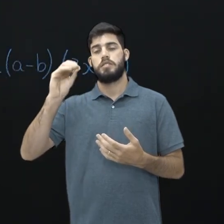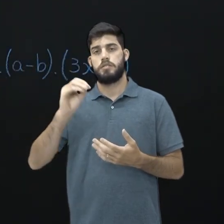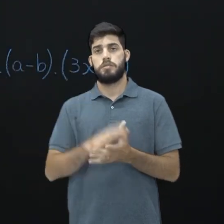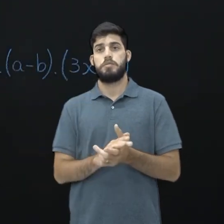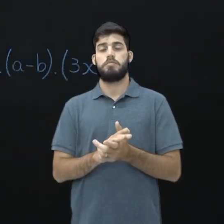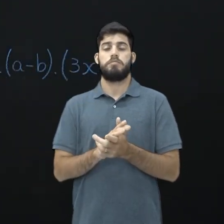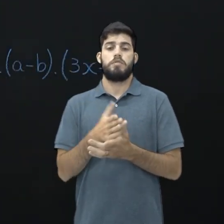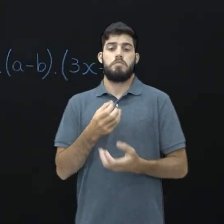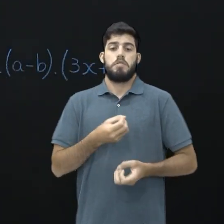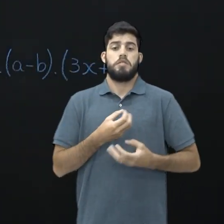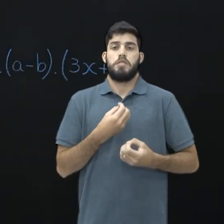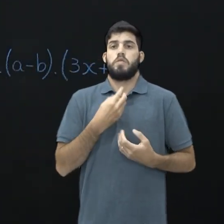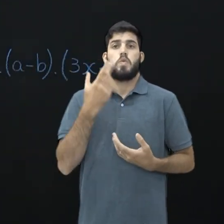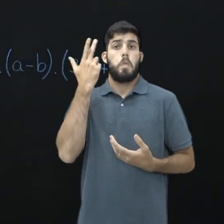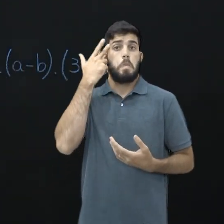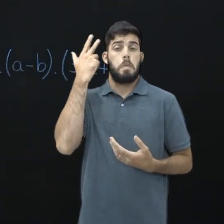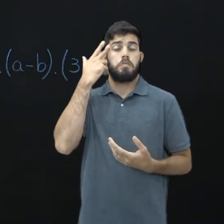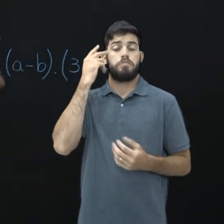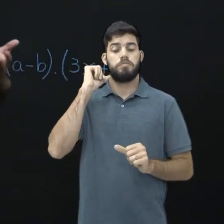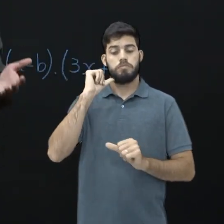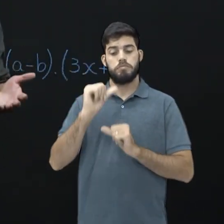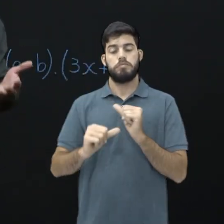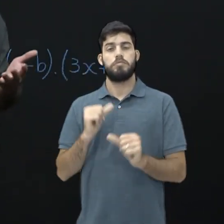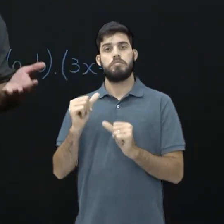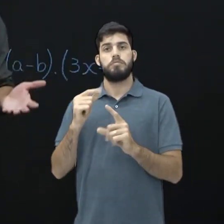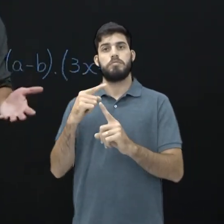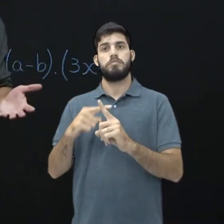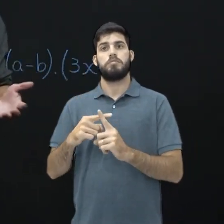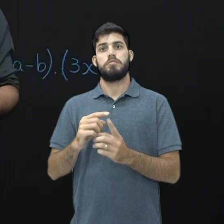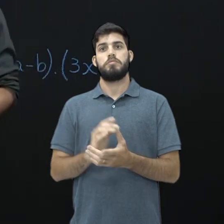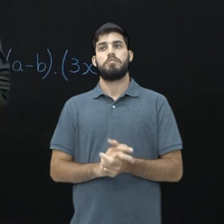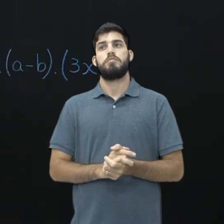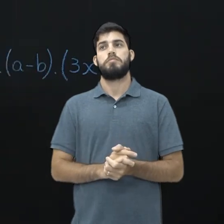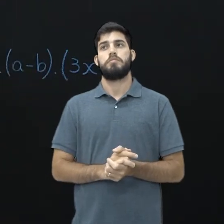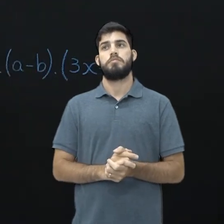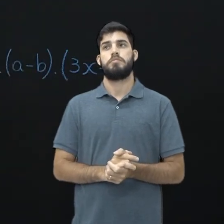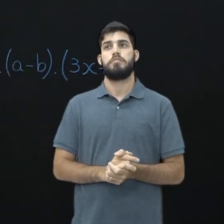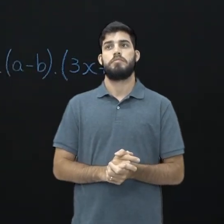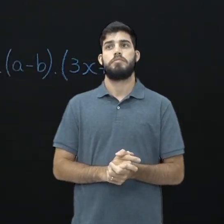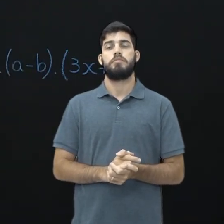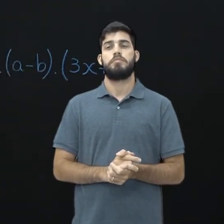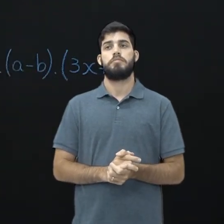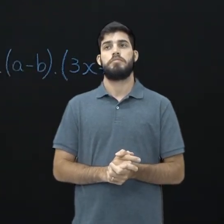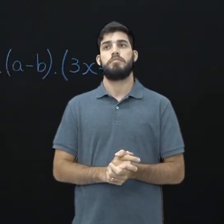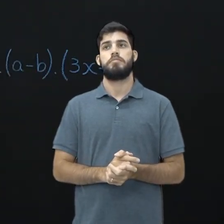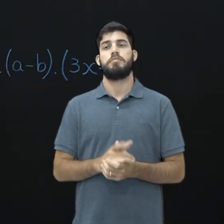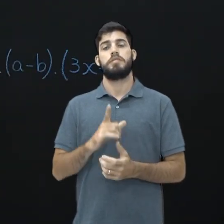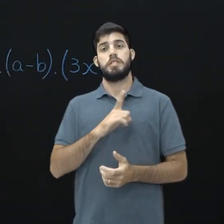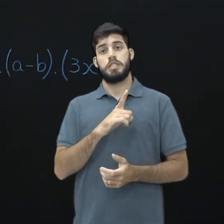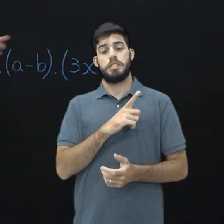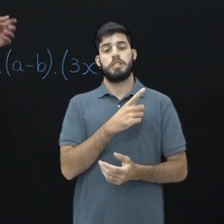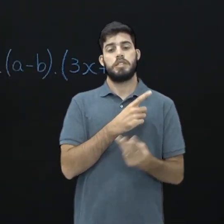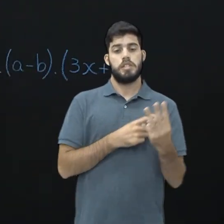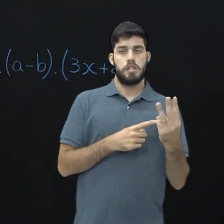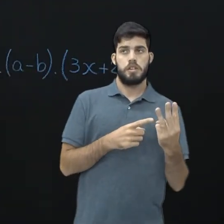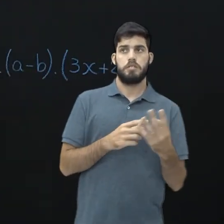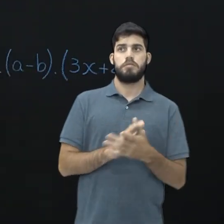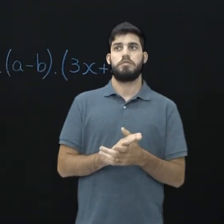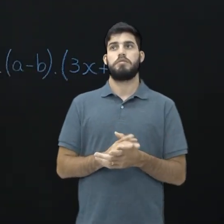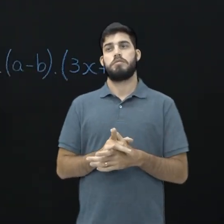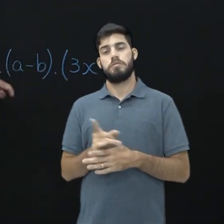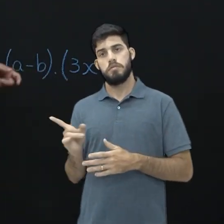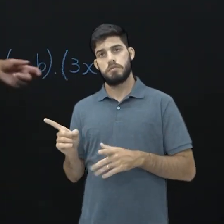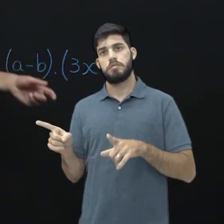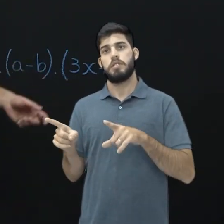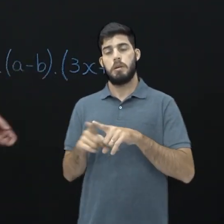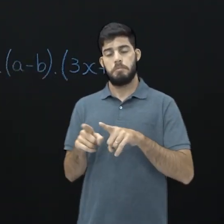qualquer e transformá-la em uma multiplicação com pelo menos 2 fatores. Aqui nesse exemplo eu tenho 3 fatores e aqui nesse